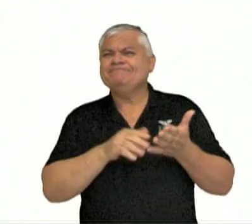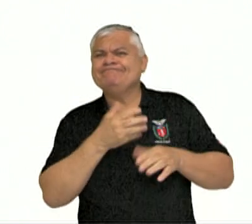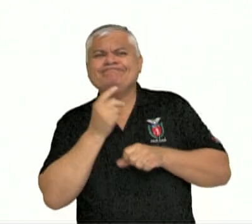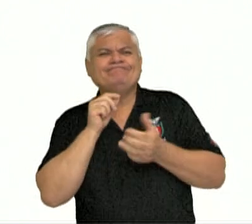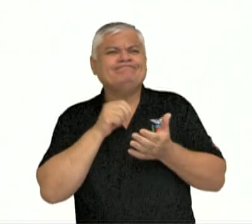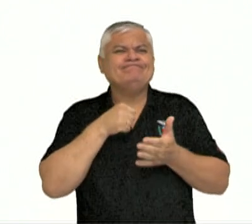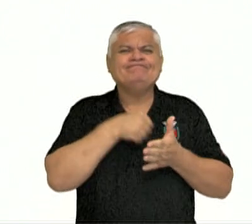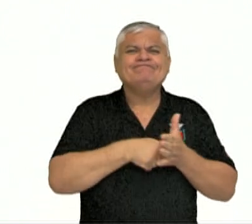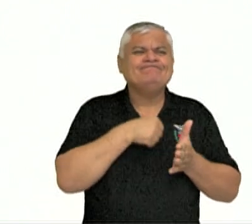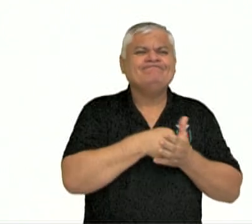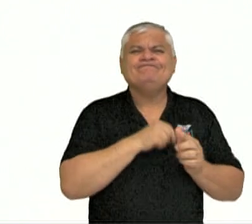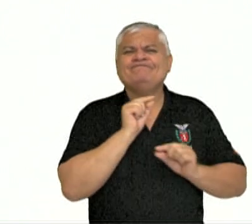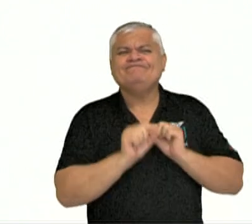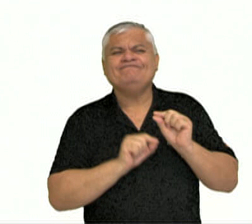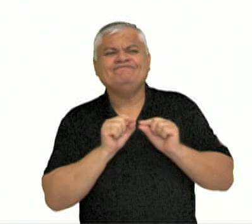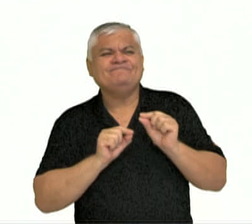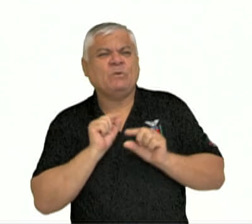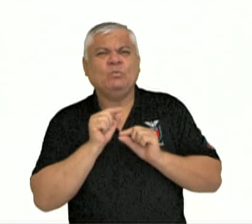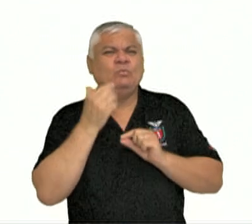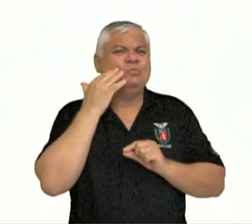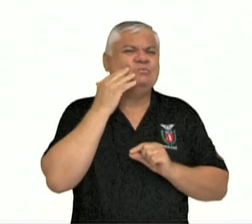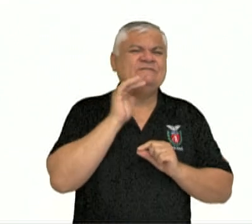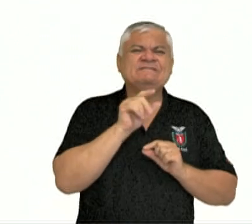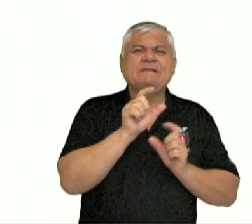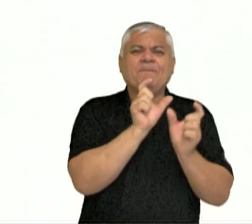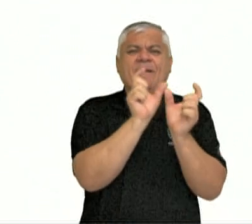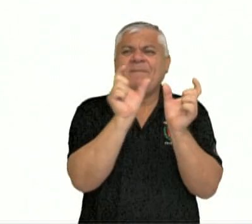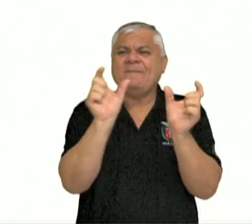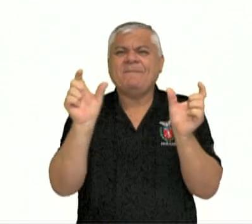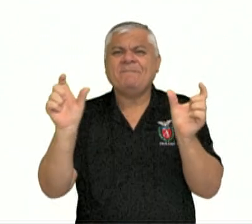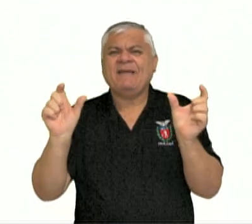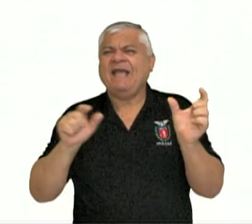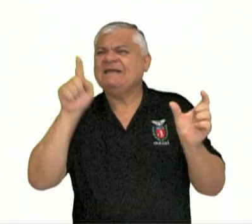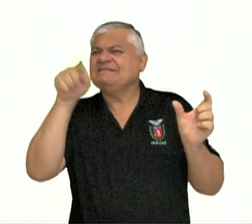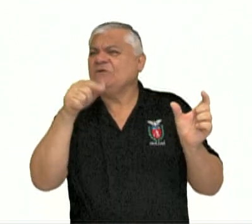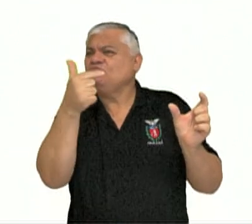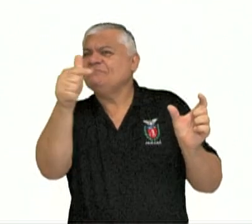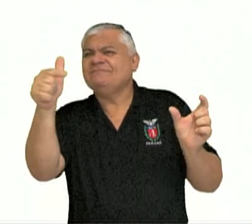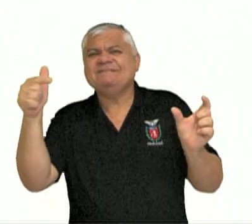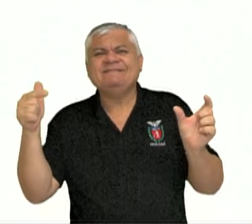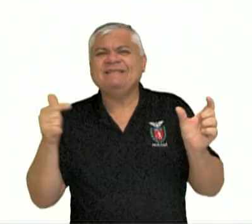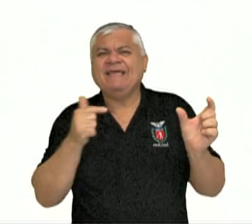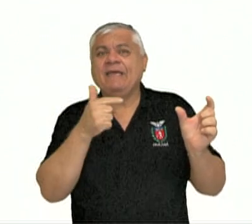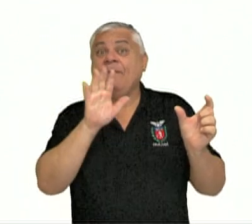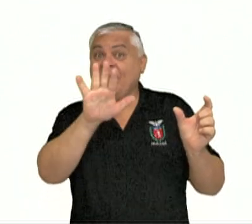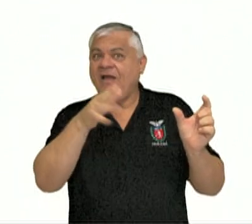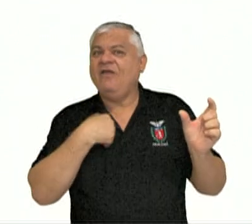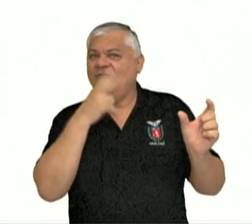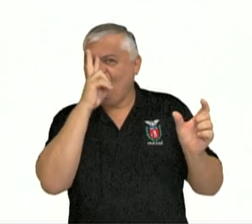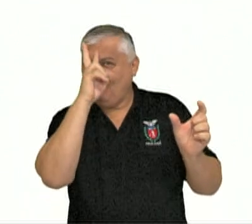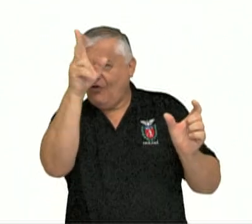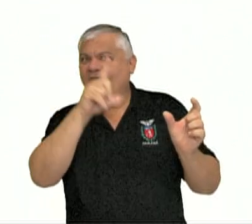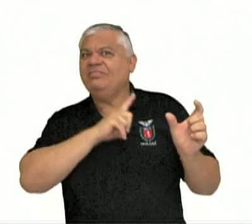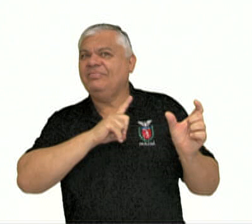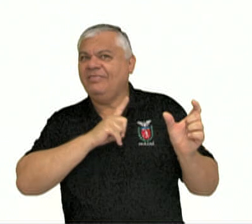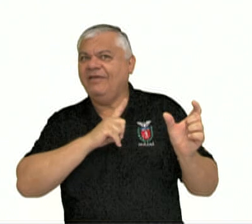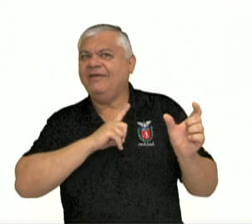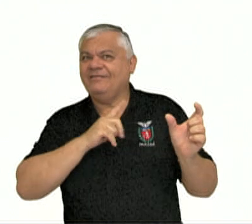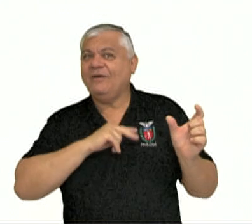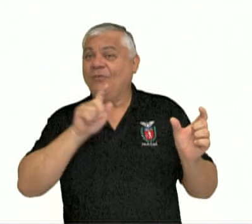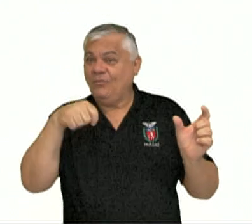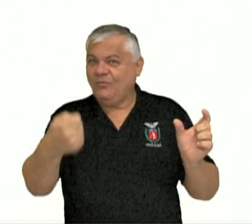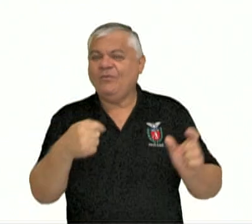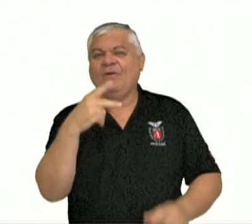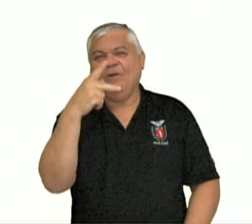escrita. Então, nós temos palavras que nós chamamos de palavras acentuadas com acento prosódico. Então,